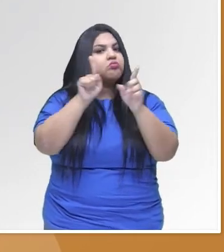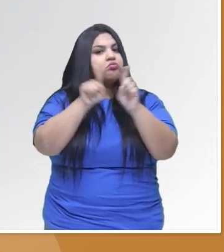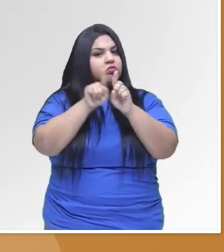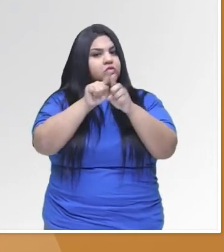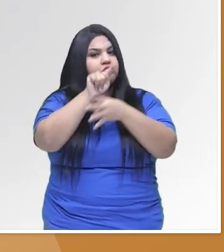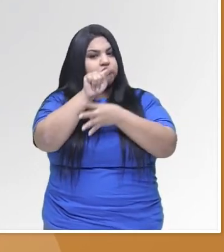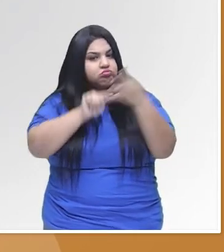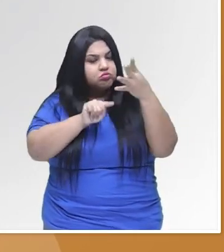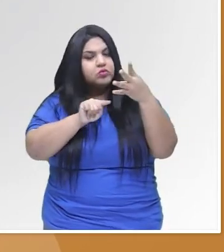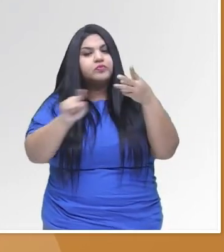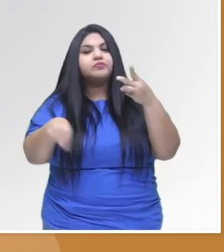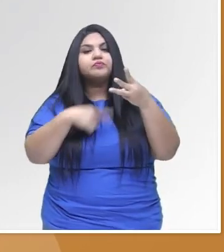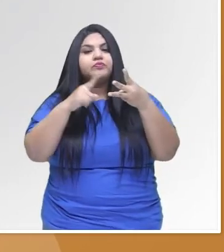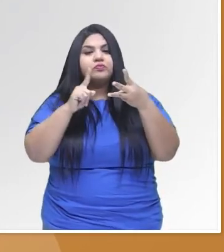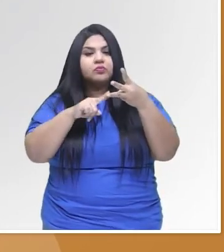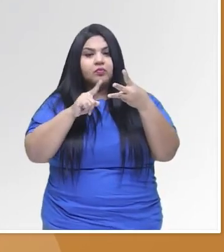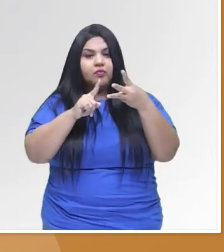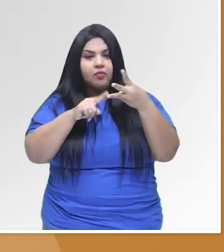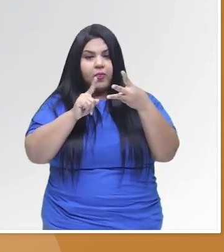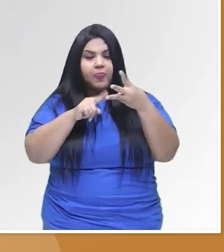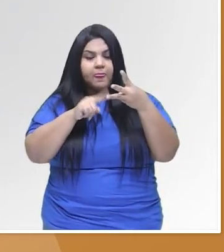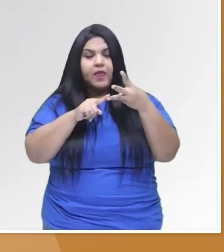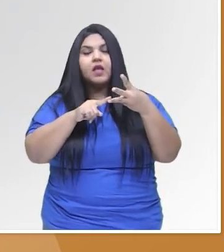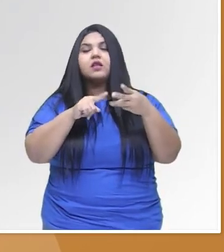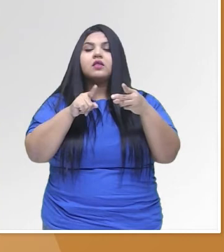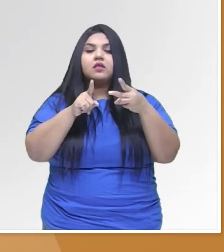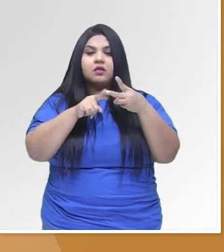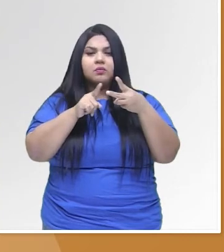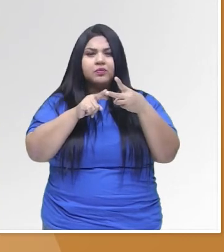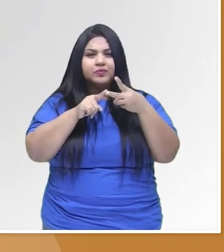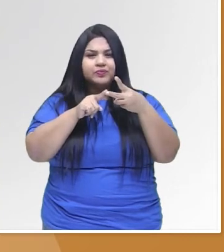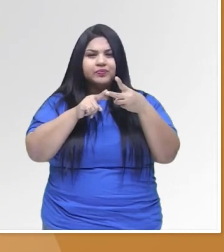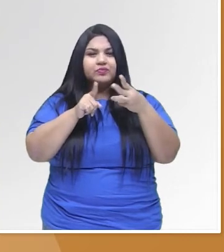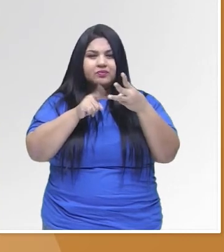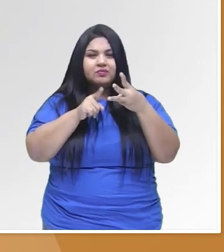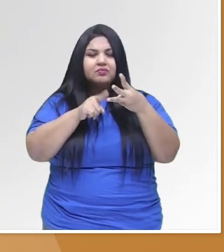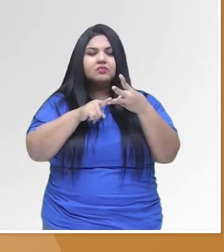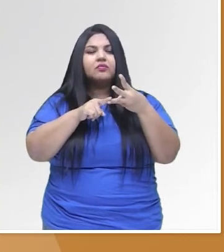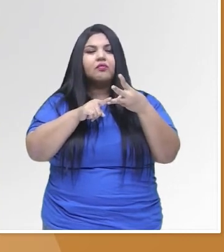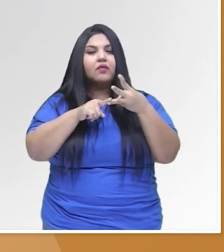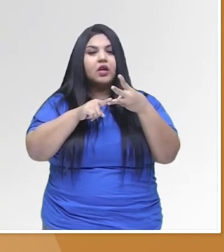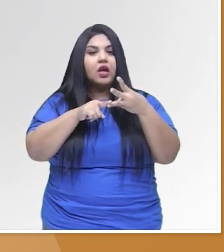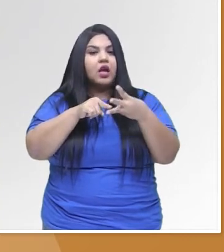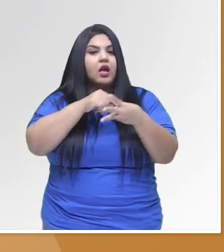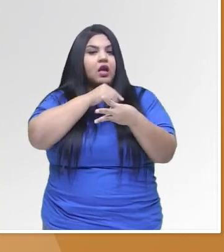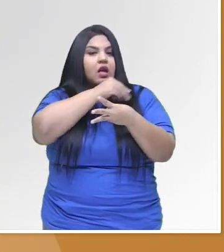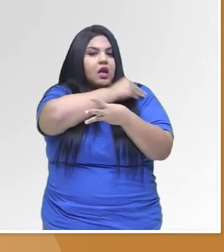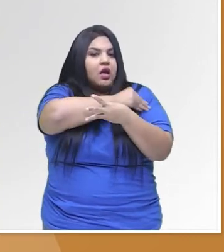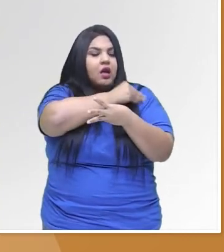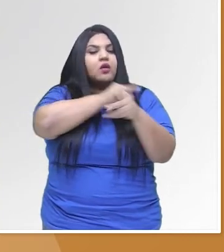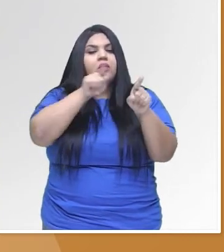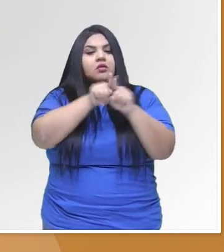tá? Álcool e açúcar. Lembra lá da produção de etanol? Pois é.